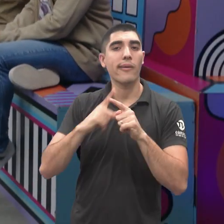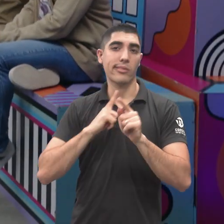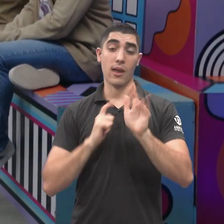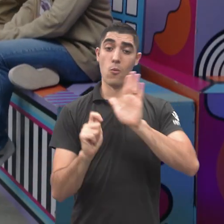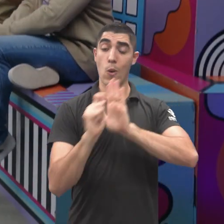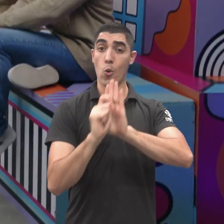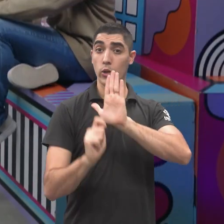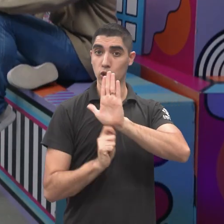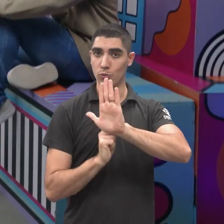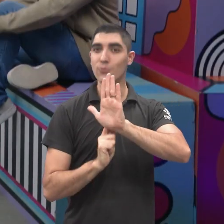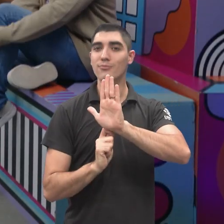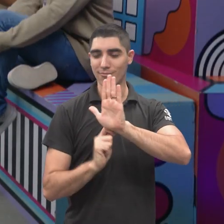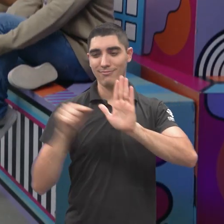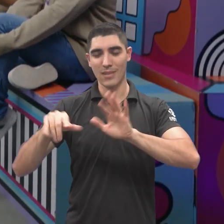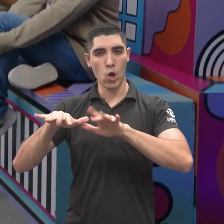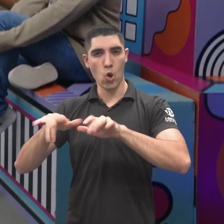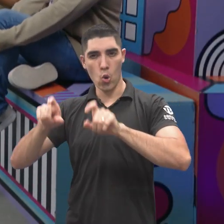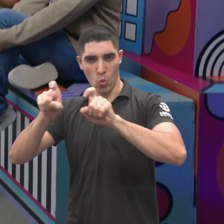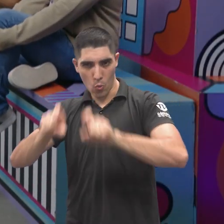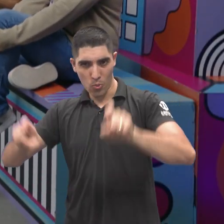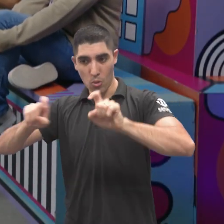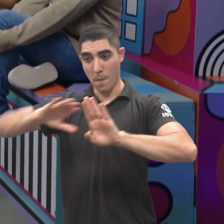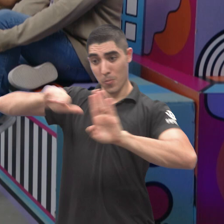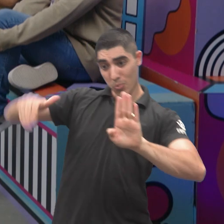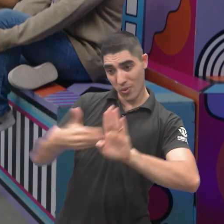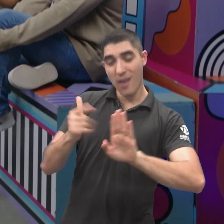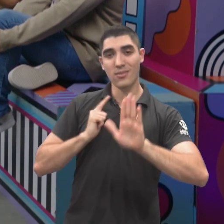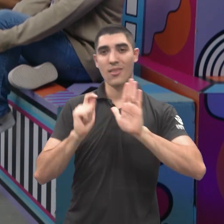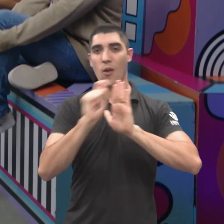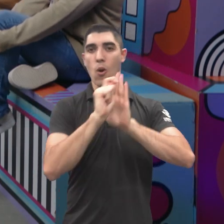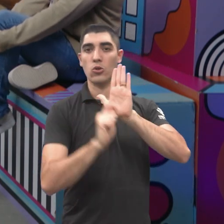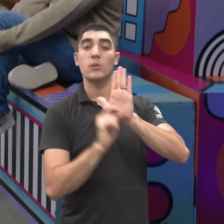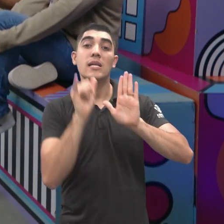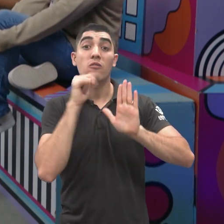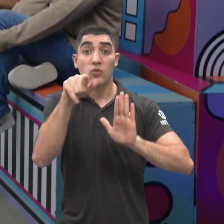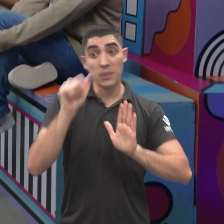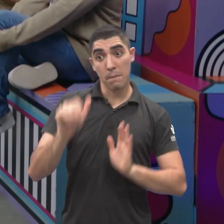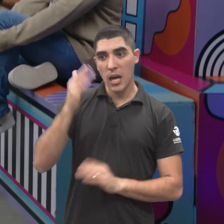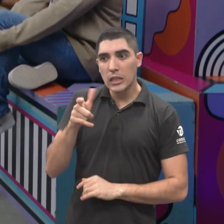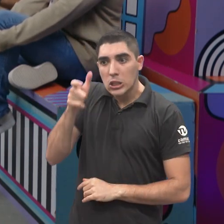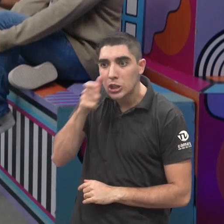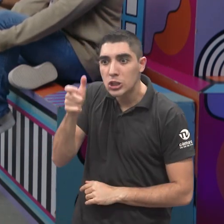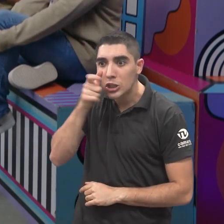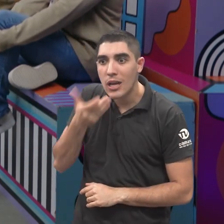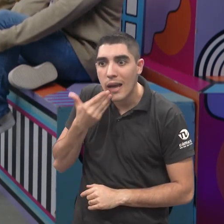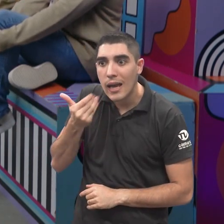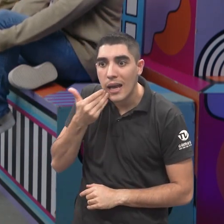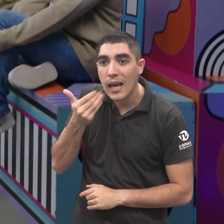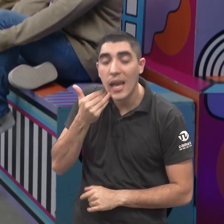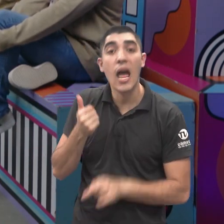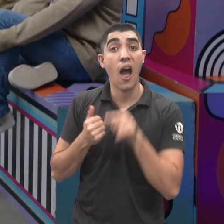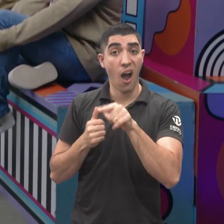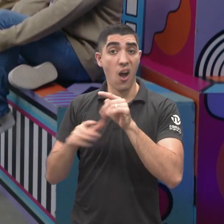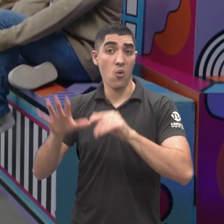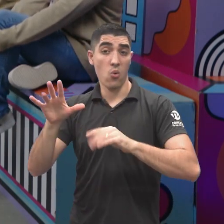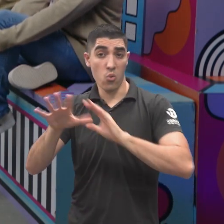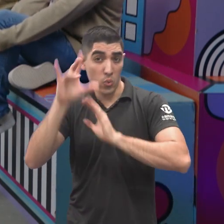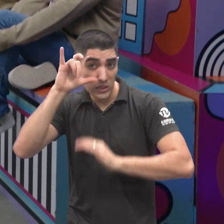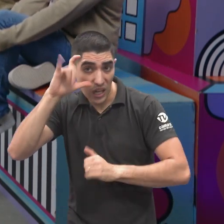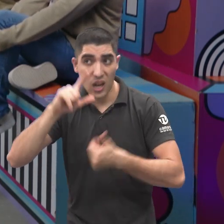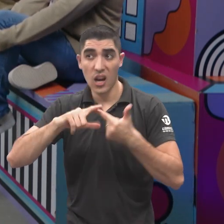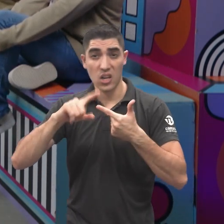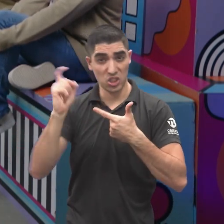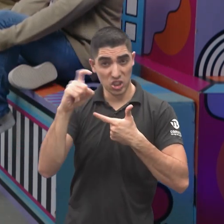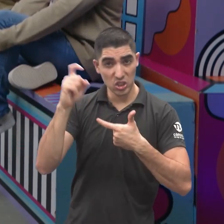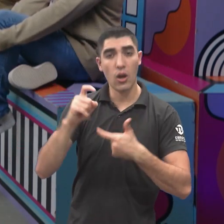algoritmo. Quanto mais você consome um determinado assunto, mais o algoritmo vai te recomendar, principalmente no Instagram e TikTok. Por exemplo, teve